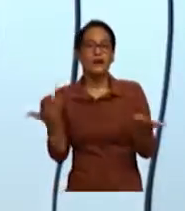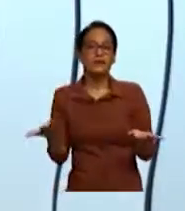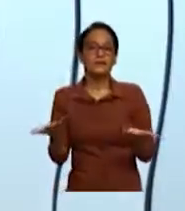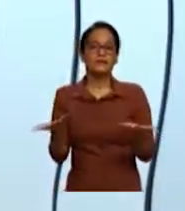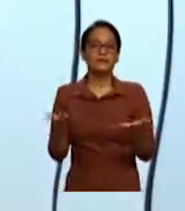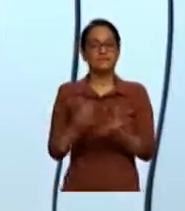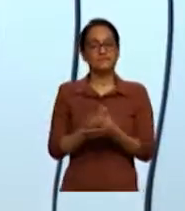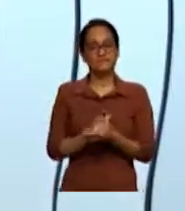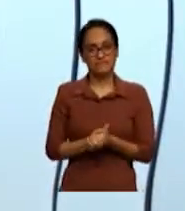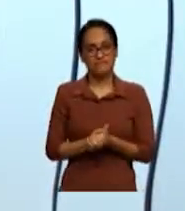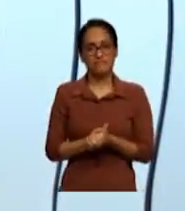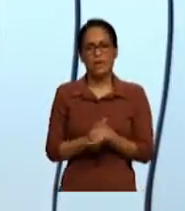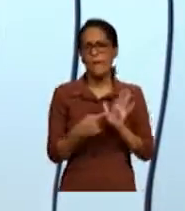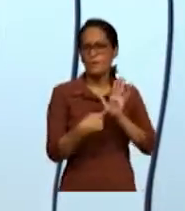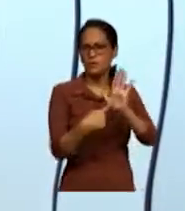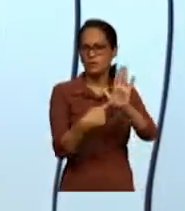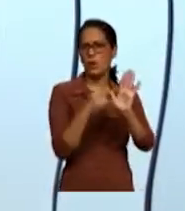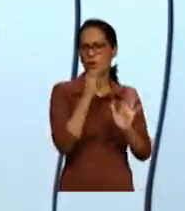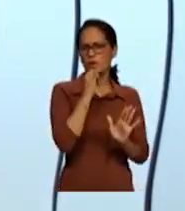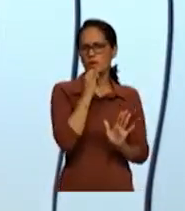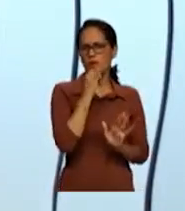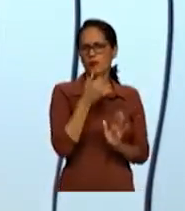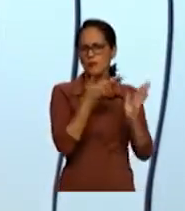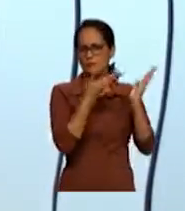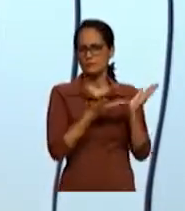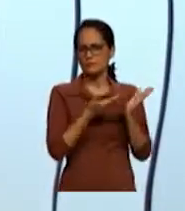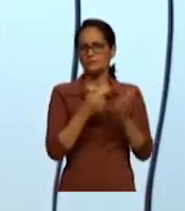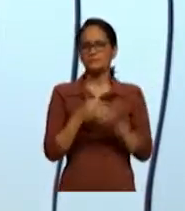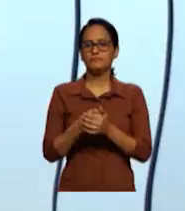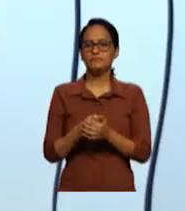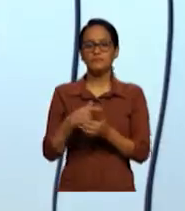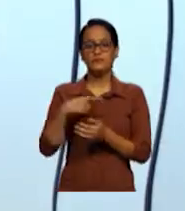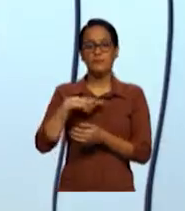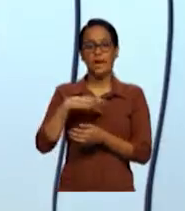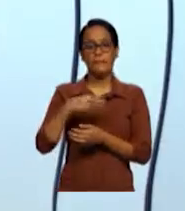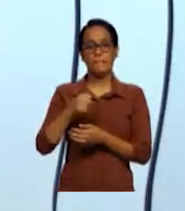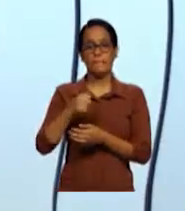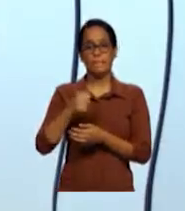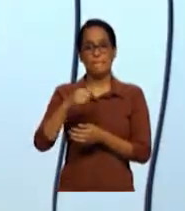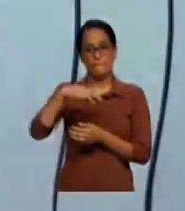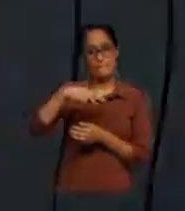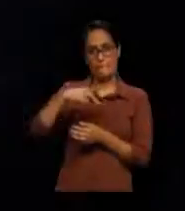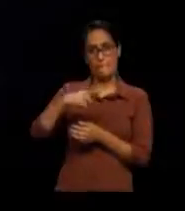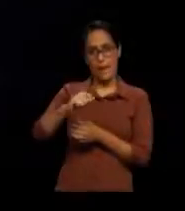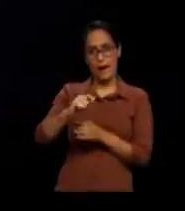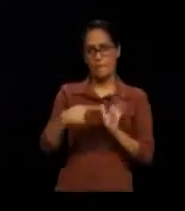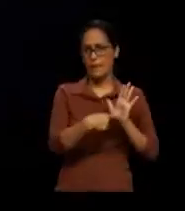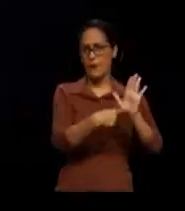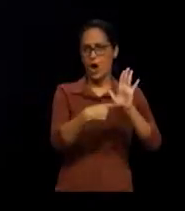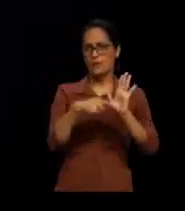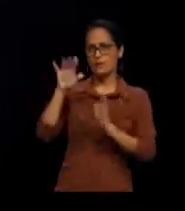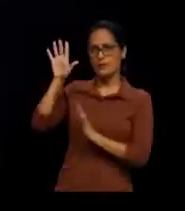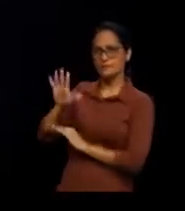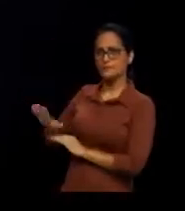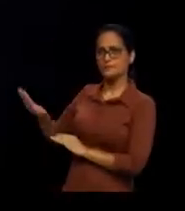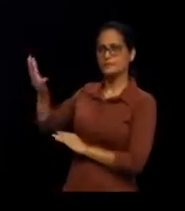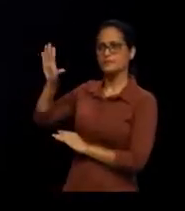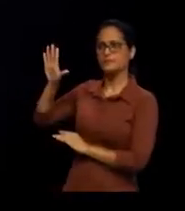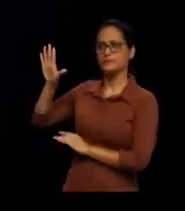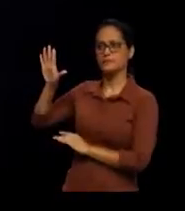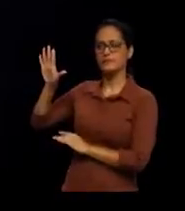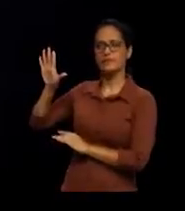para a gente um exemplo clássicozinho aqui, que vai ser o quê? Um mapa, onde vai mostrar o índice de